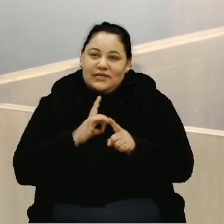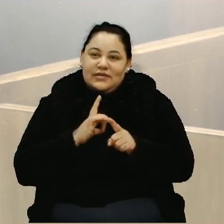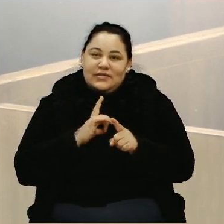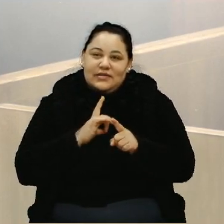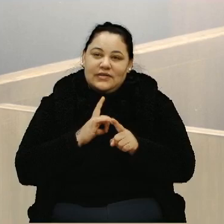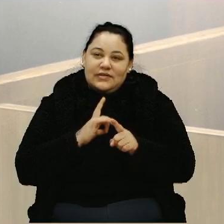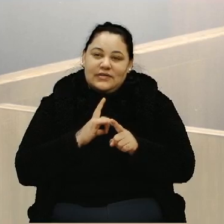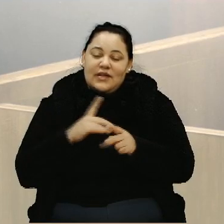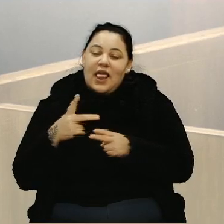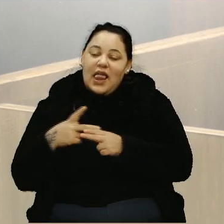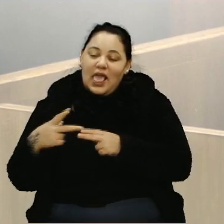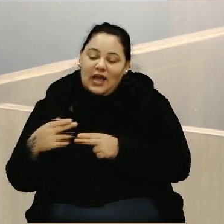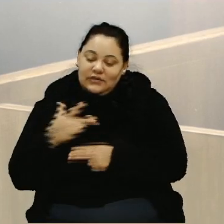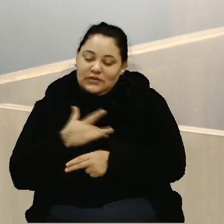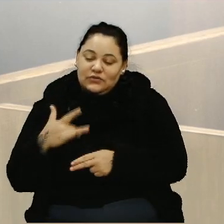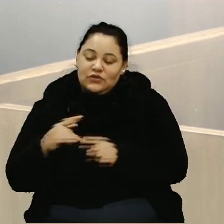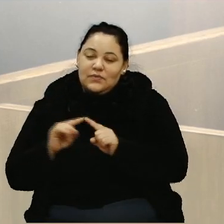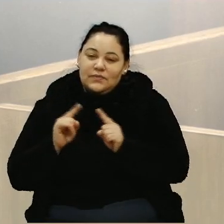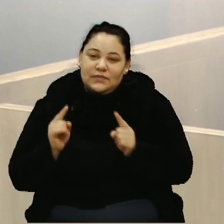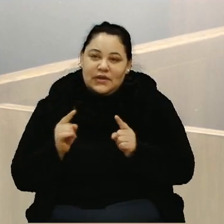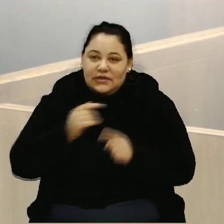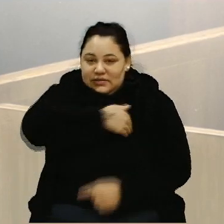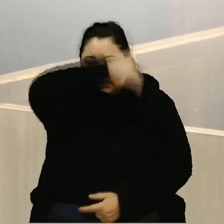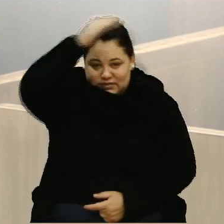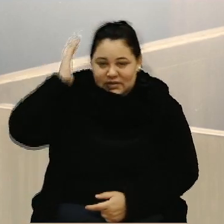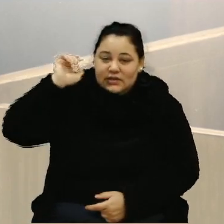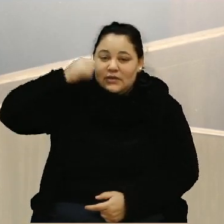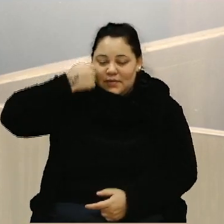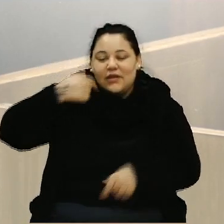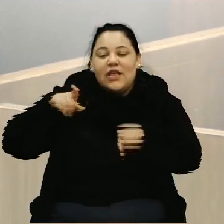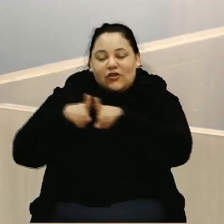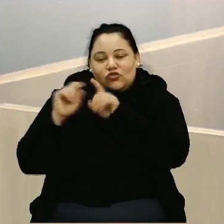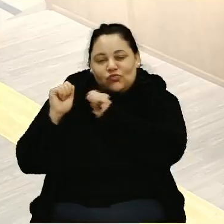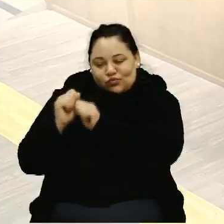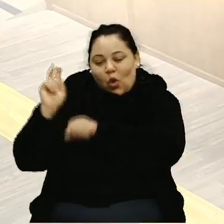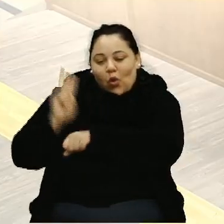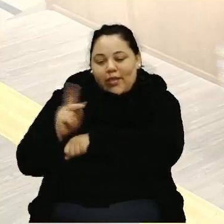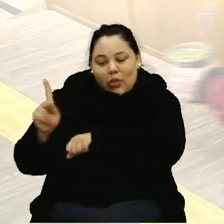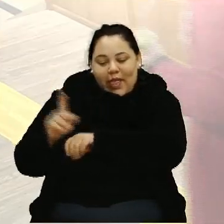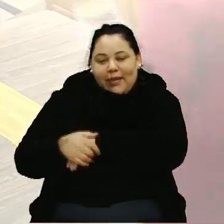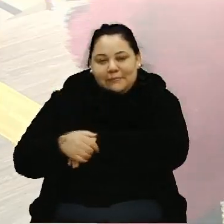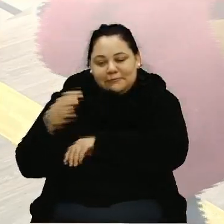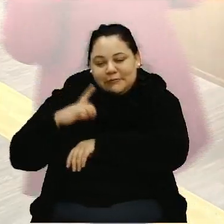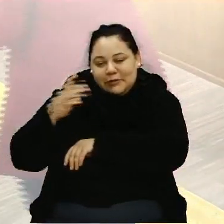delicado de saúde, mas Nossa Senhora está Aparecida, está com ela, com certeza. Obrigado, presidente. Obrigado.